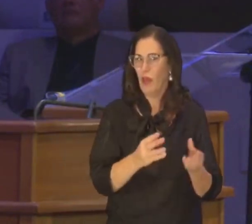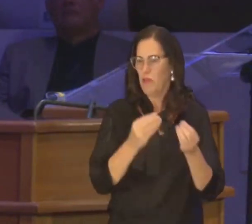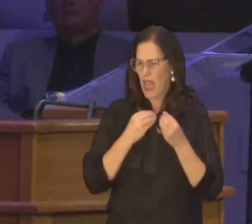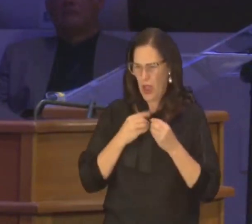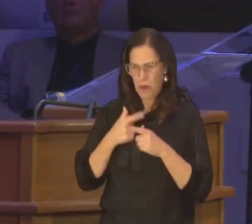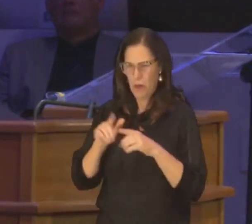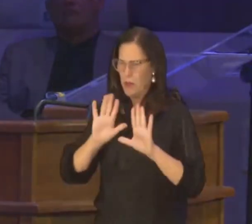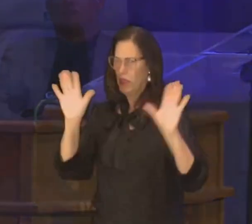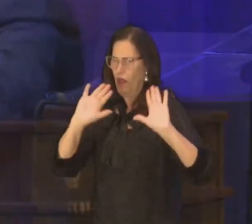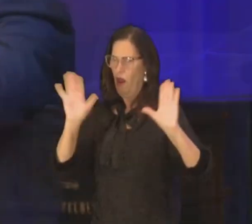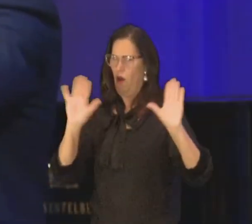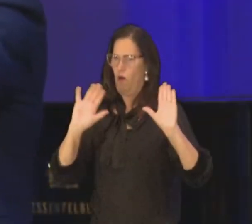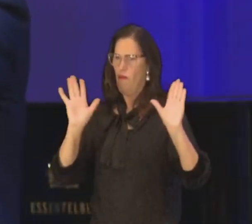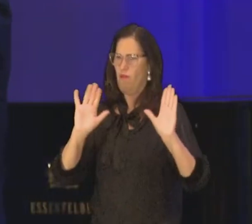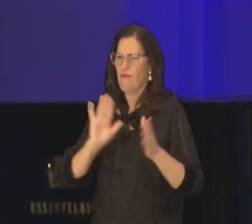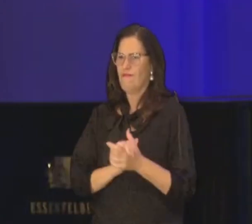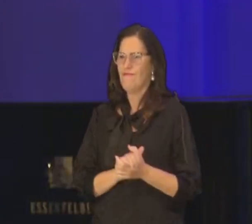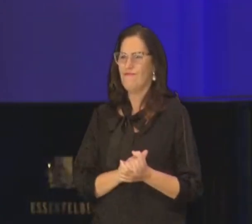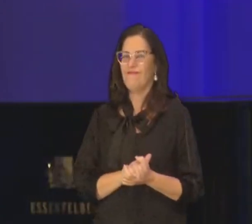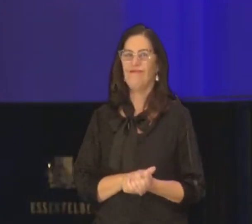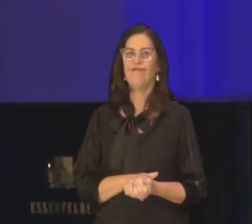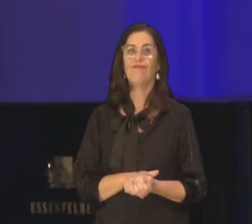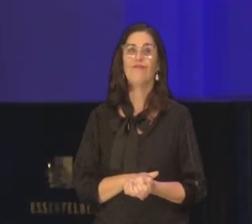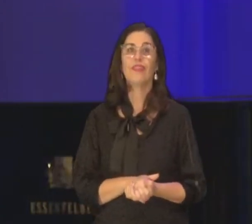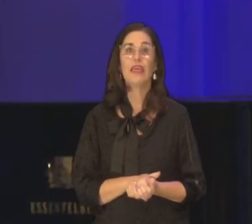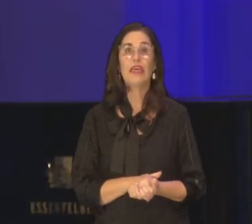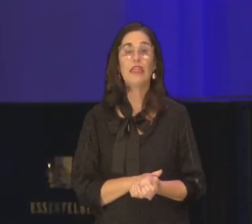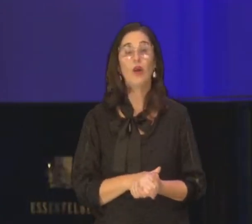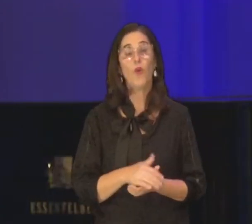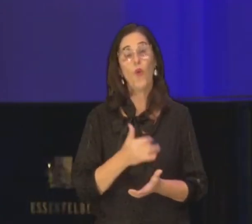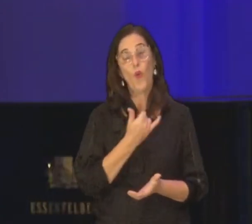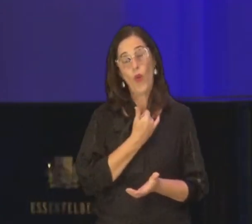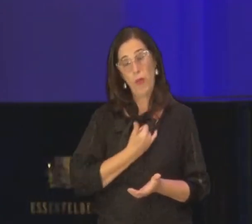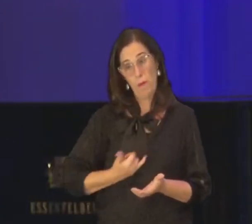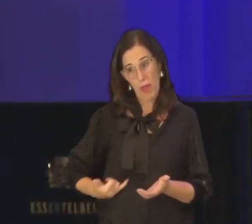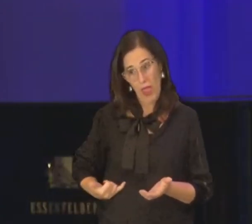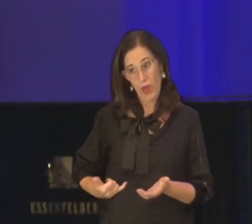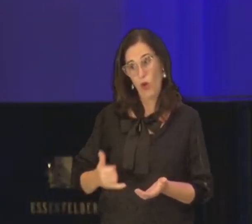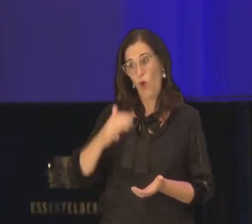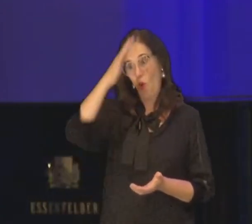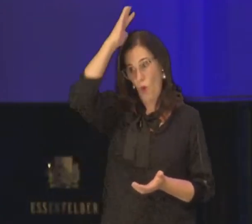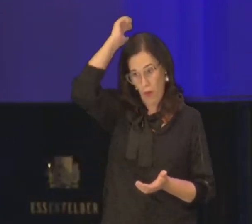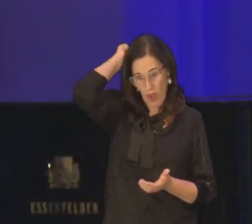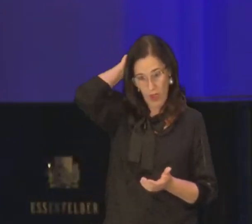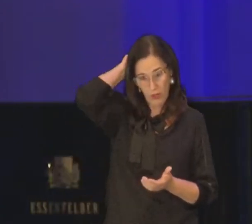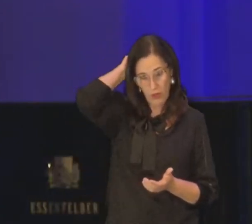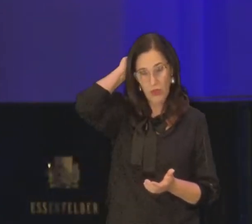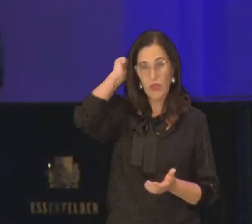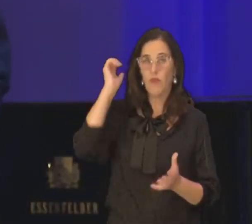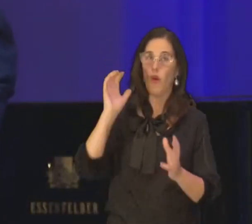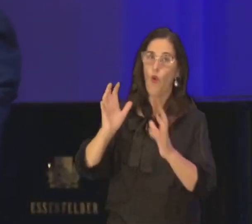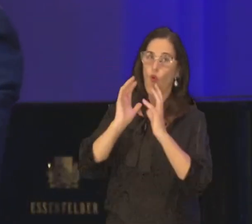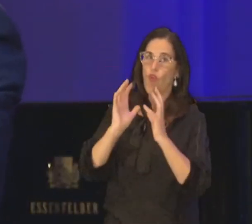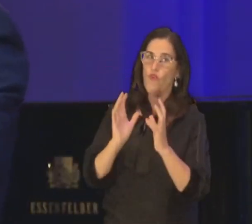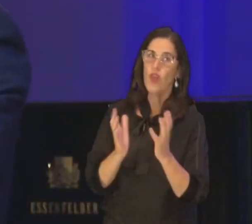problema. Assim eles estavam convivendo, judeus e cristãos. Mas o que